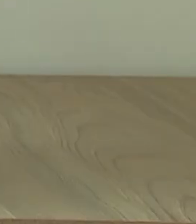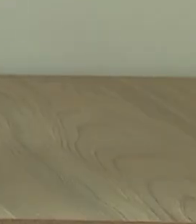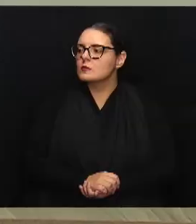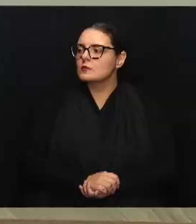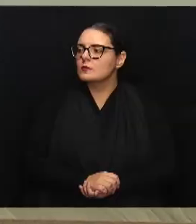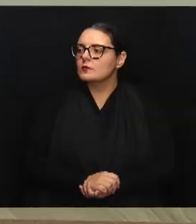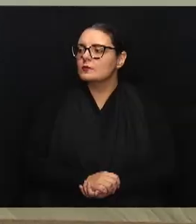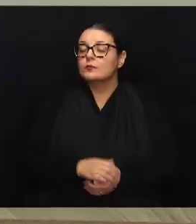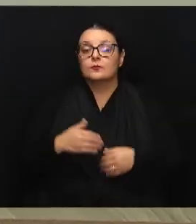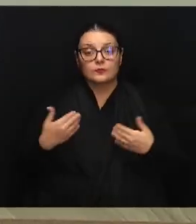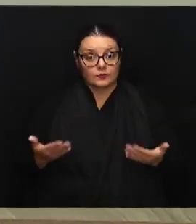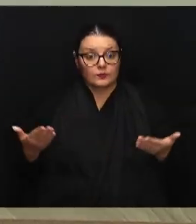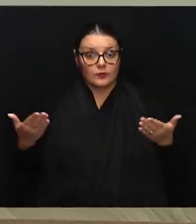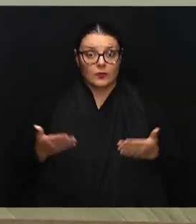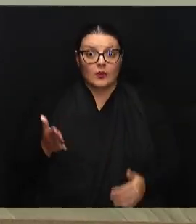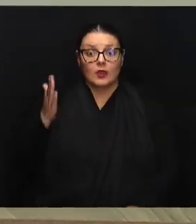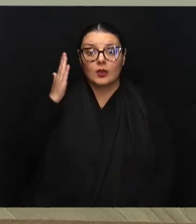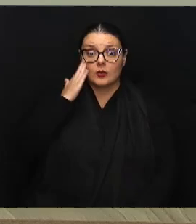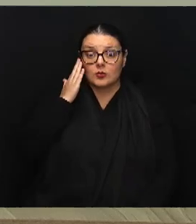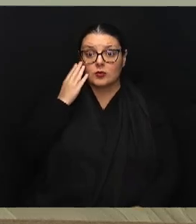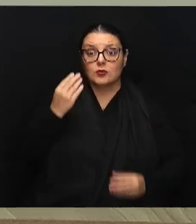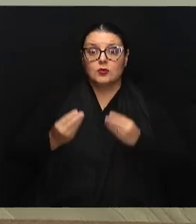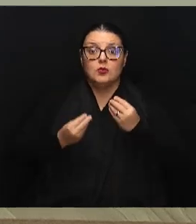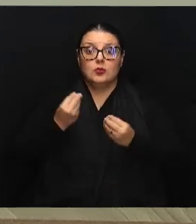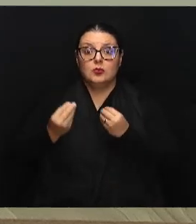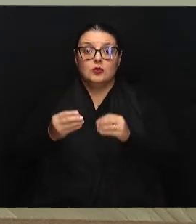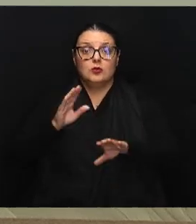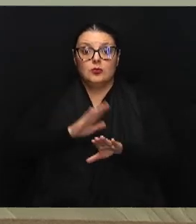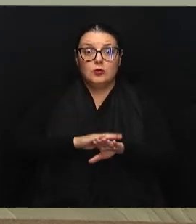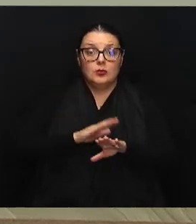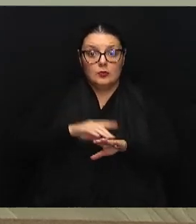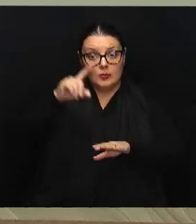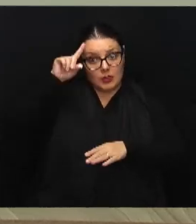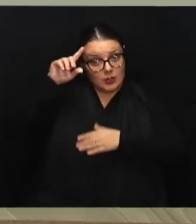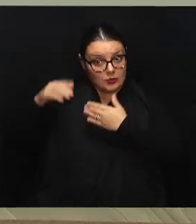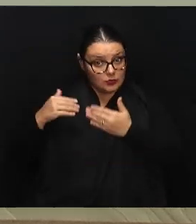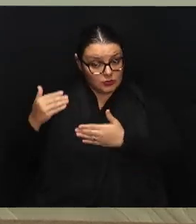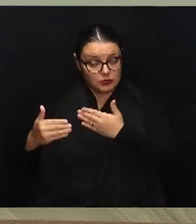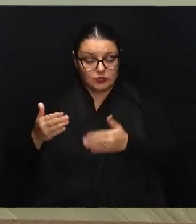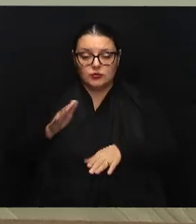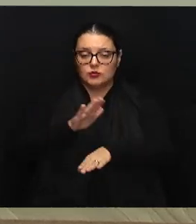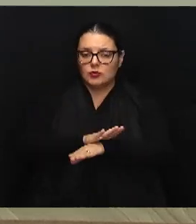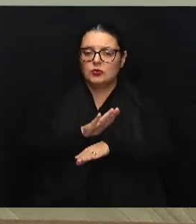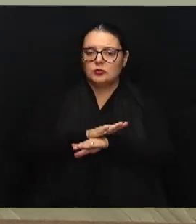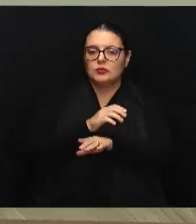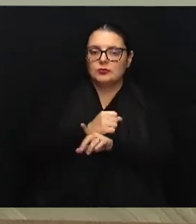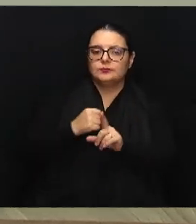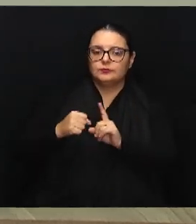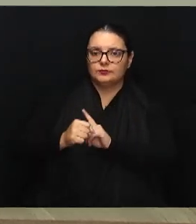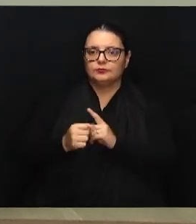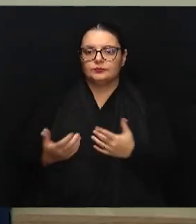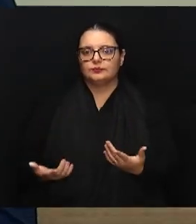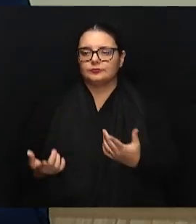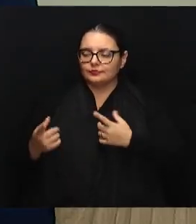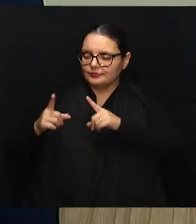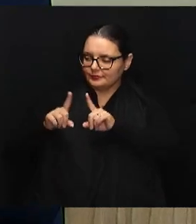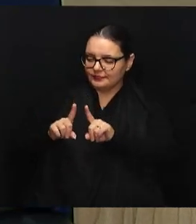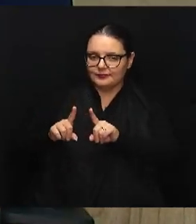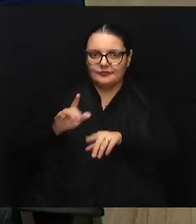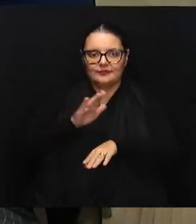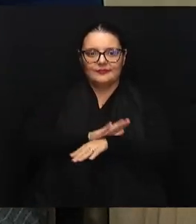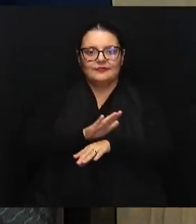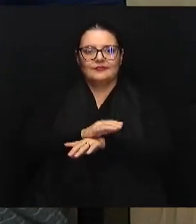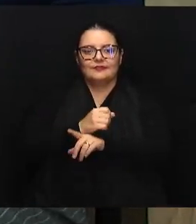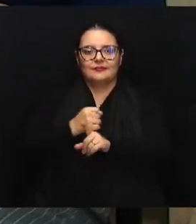Bom, então agora nós vamos entender como funciona o dia a dia do assistente social. Ao meu lado está a